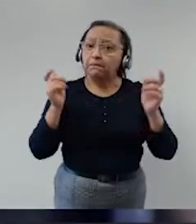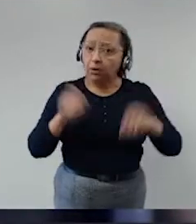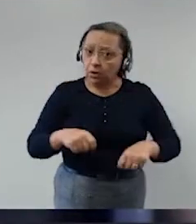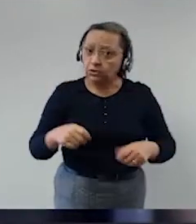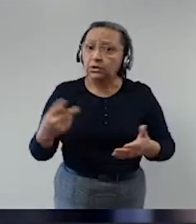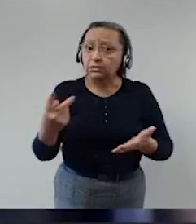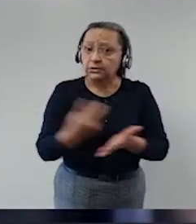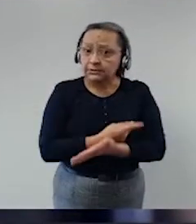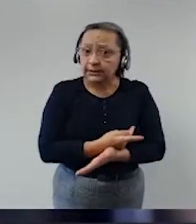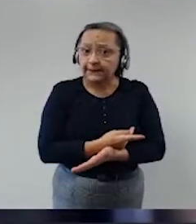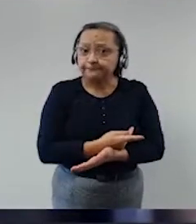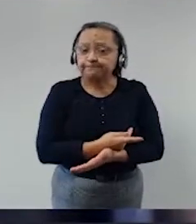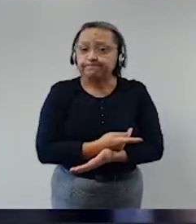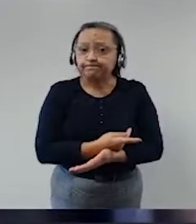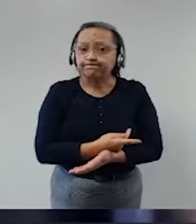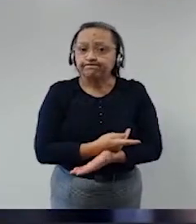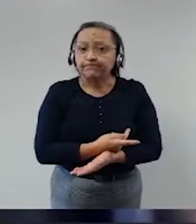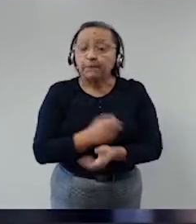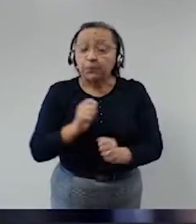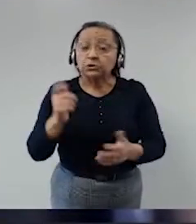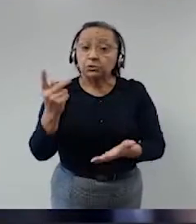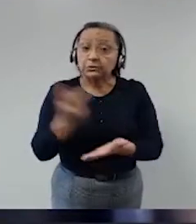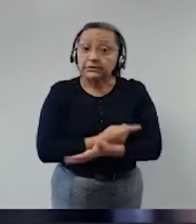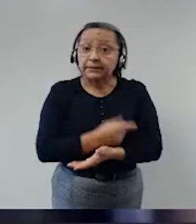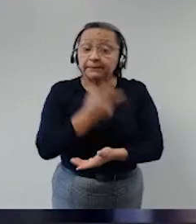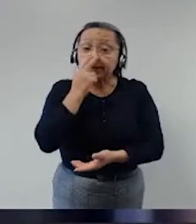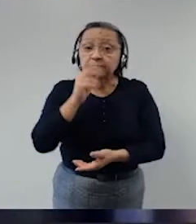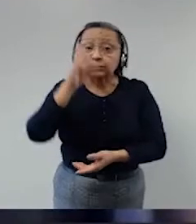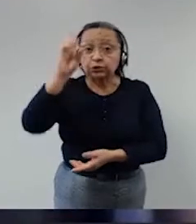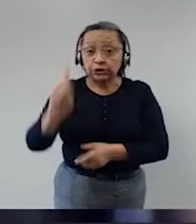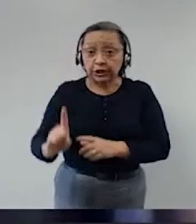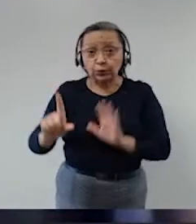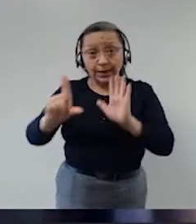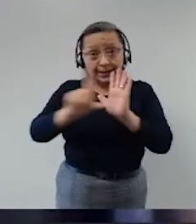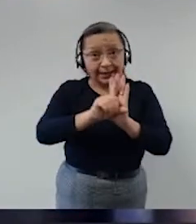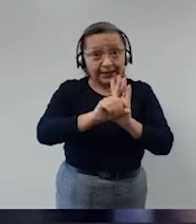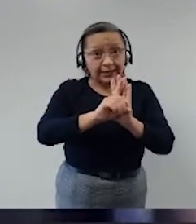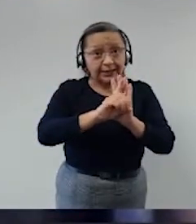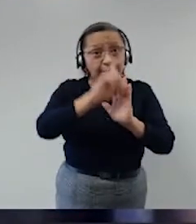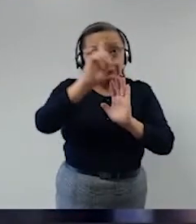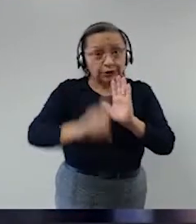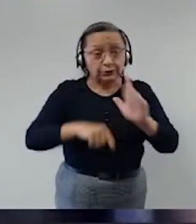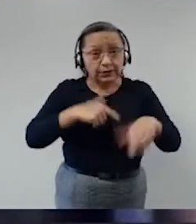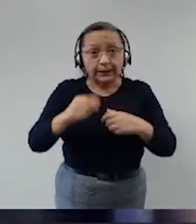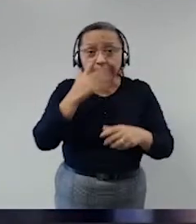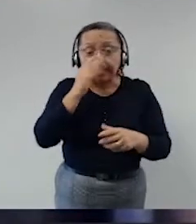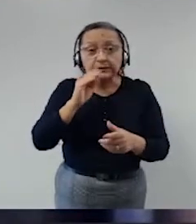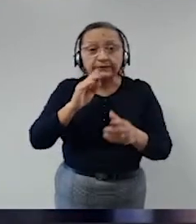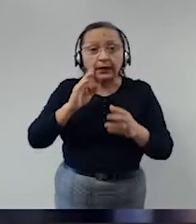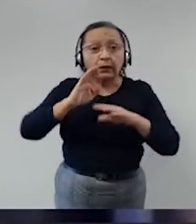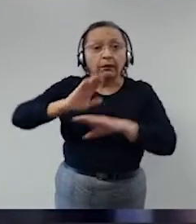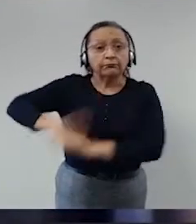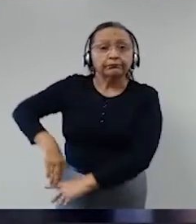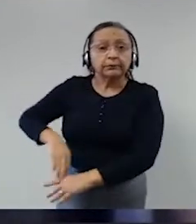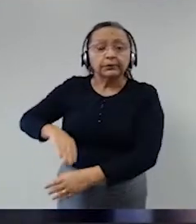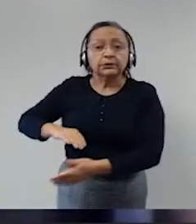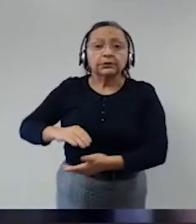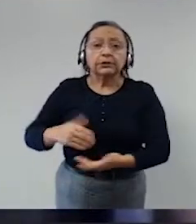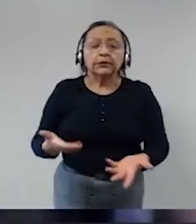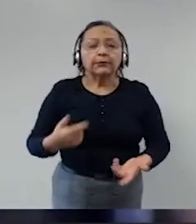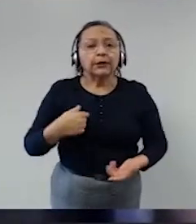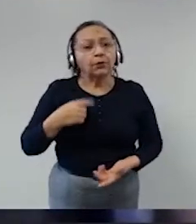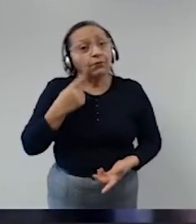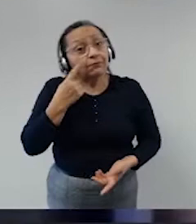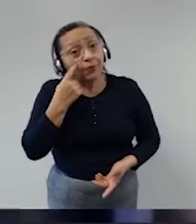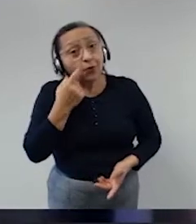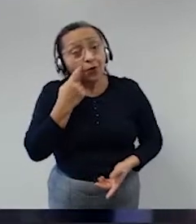gerar a morte do próprio direito do trabalho. Eu me arrisco até a dizer, senhores, que